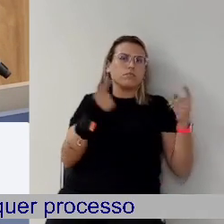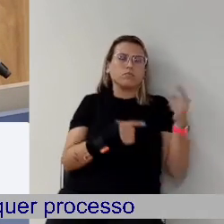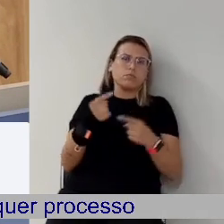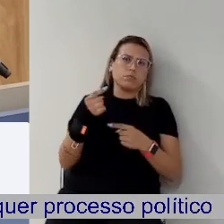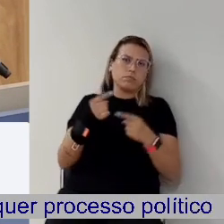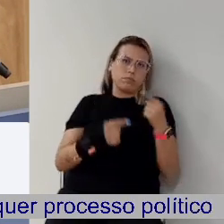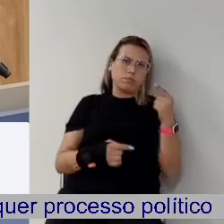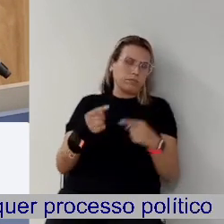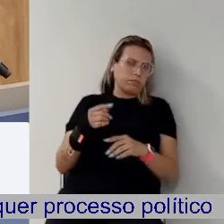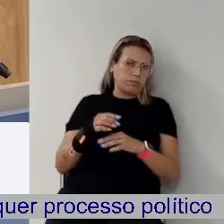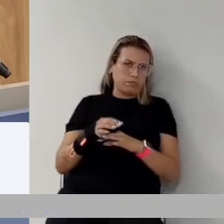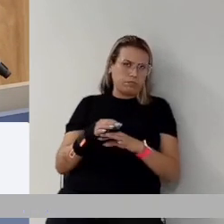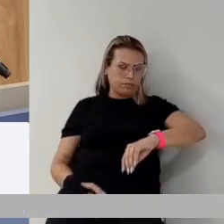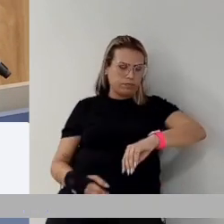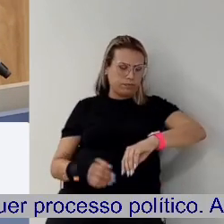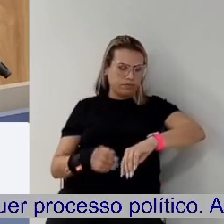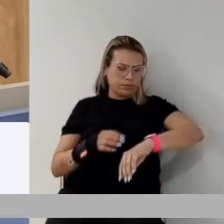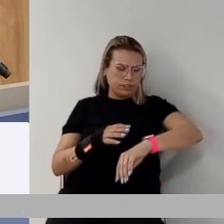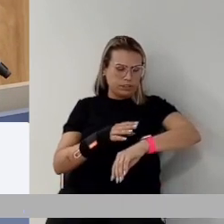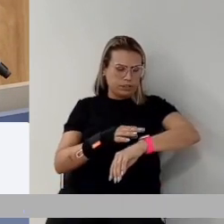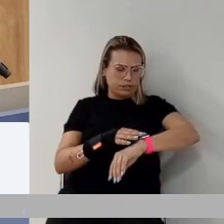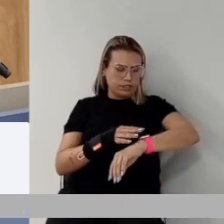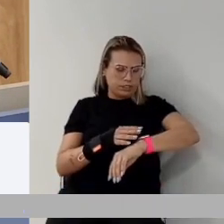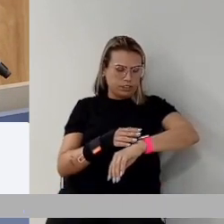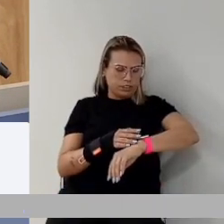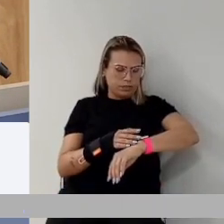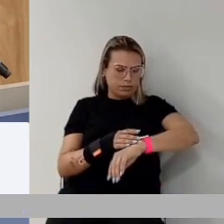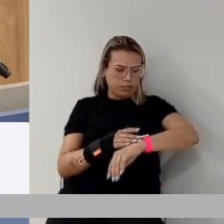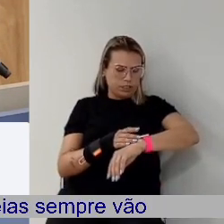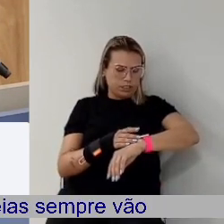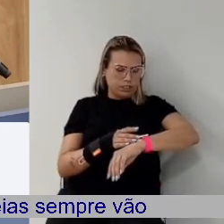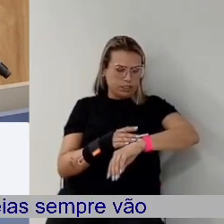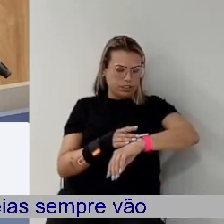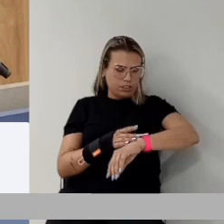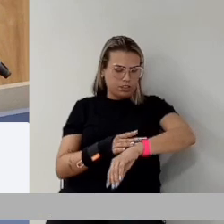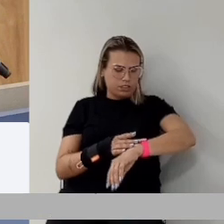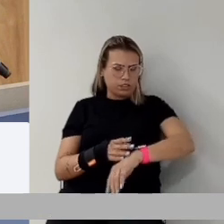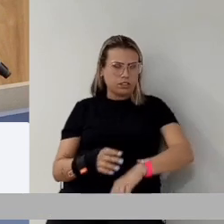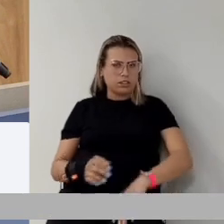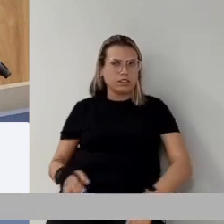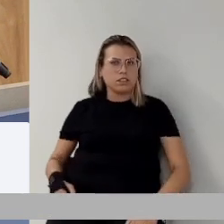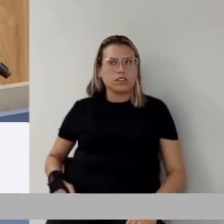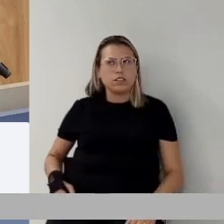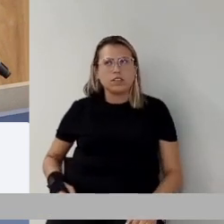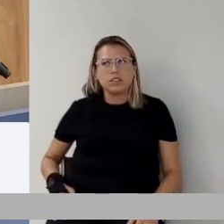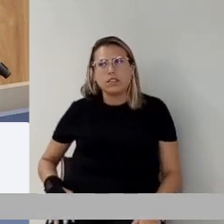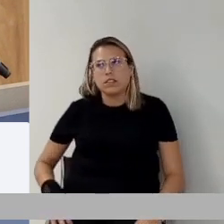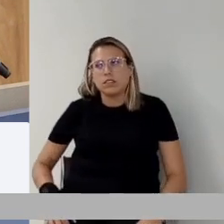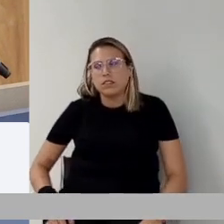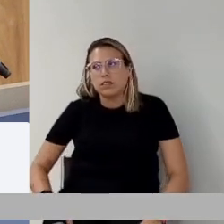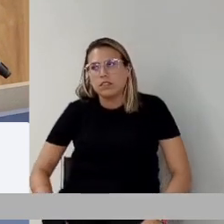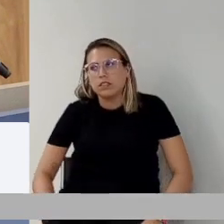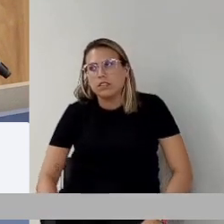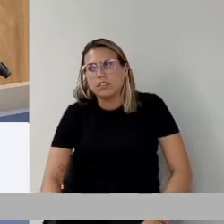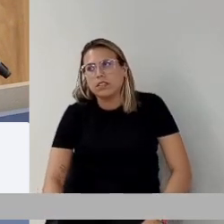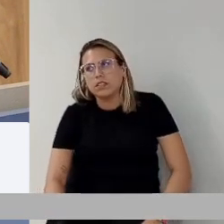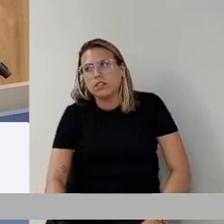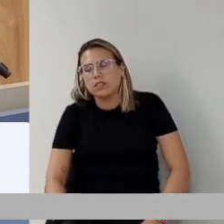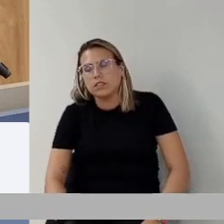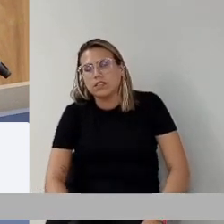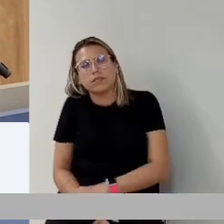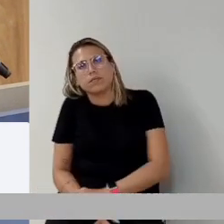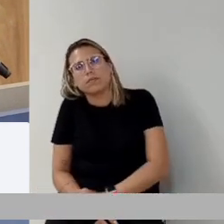político a divergência de ideias sempre vão existir e é supernatural